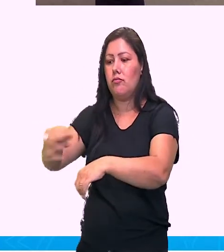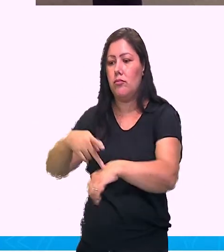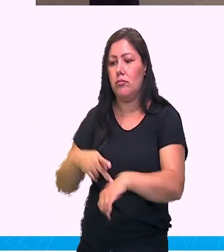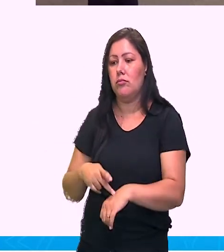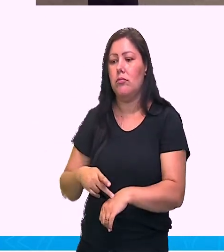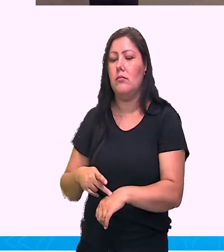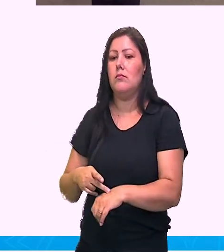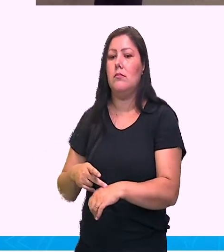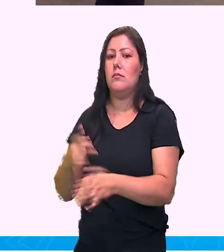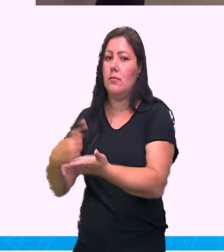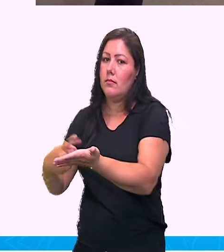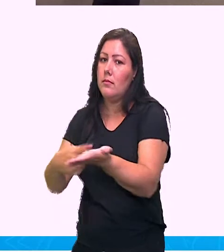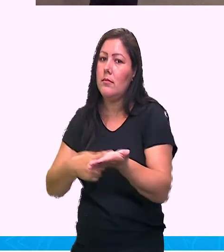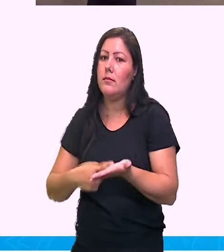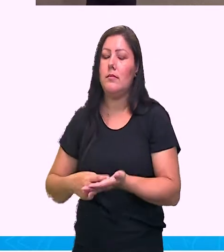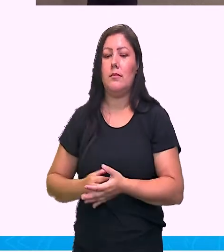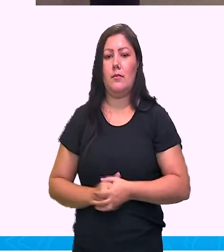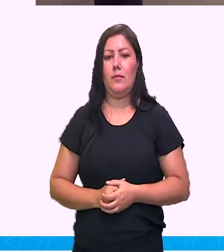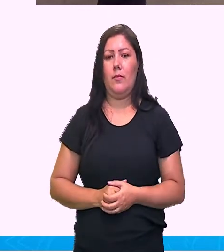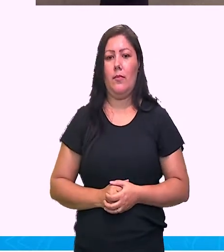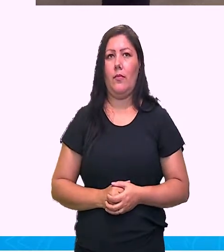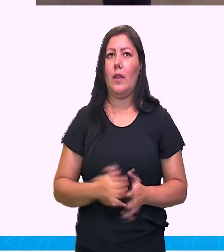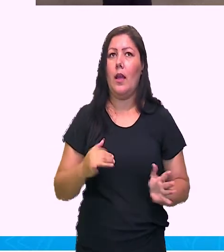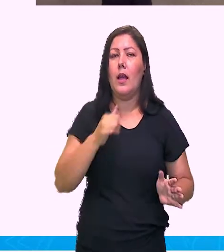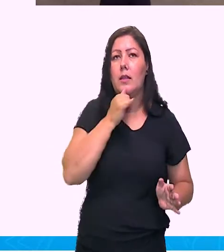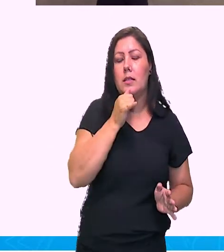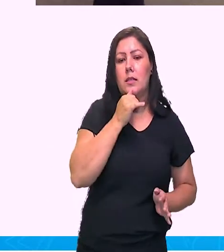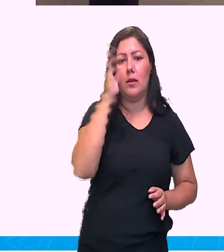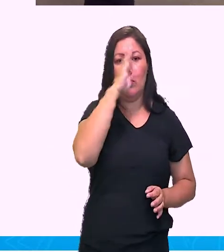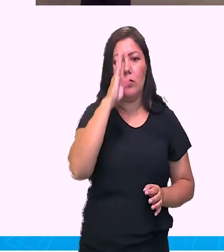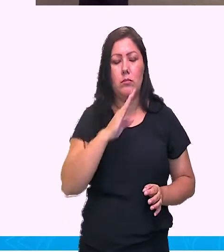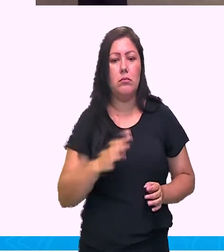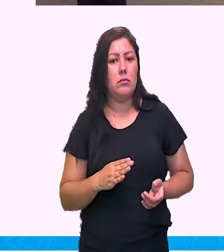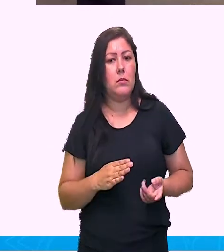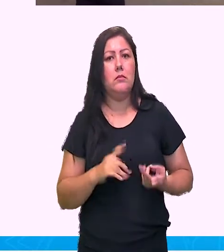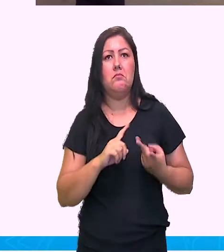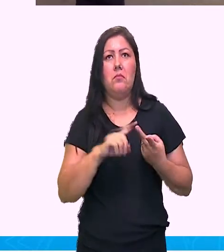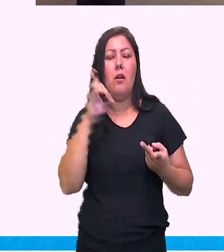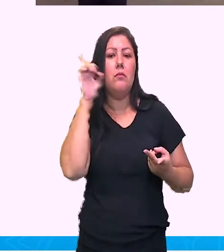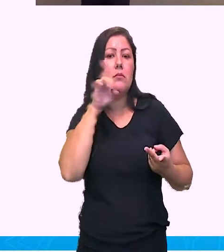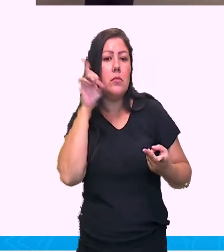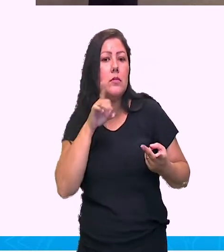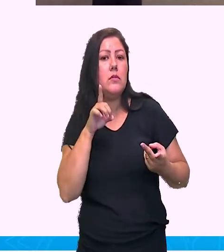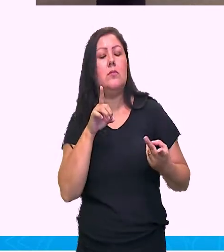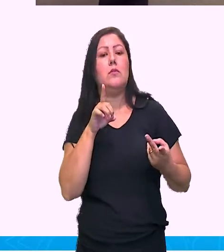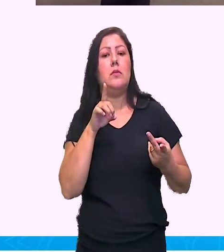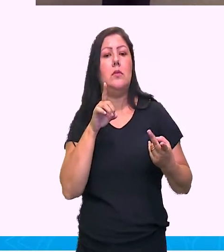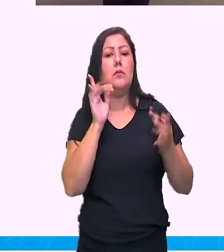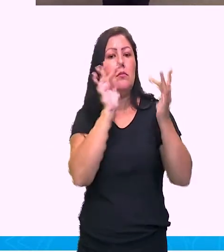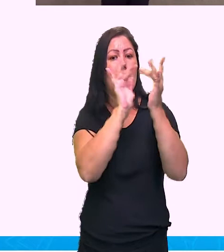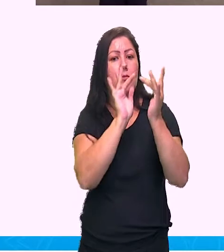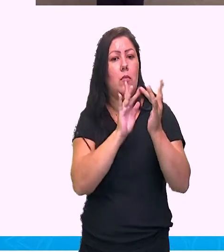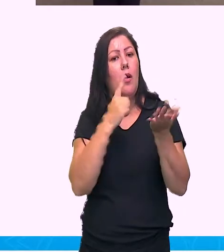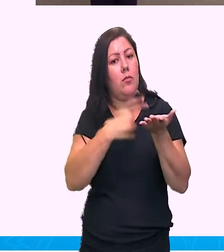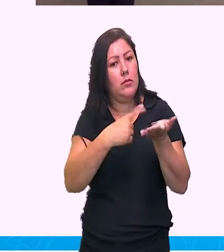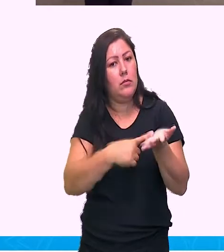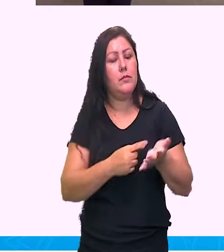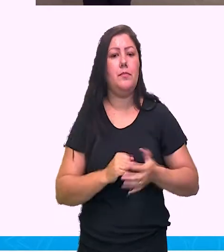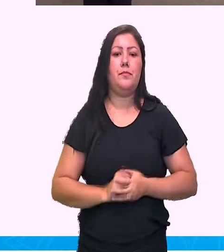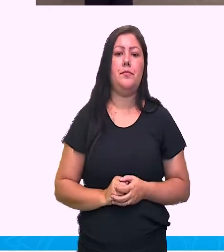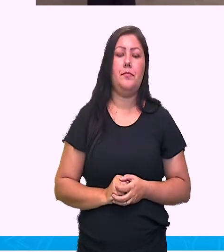outro, por exemplo, Brasil e Estados Unidos, Brasil e China, porque existem esses